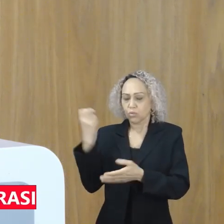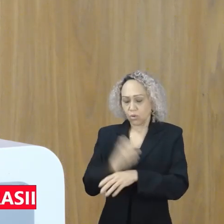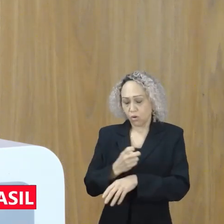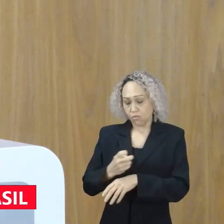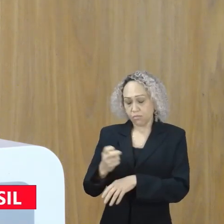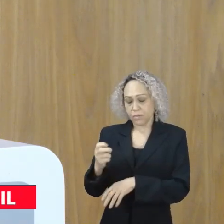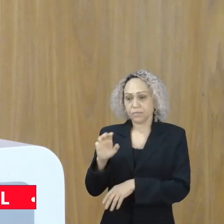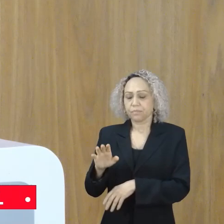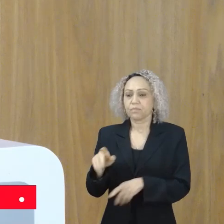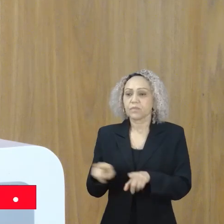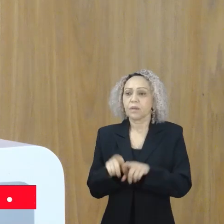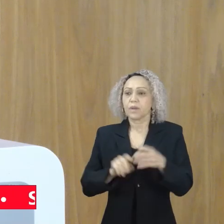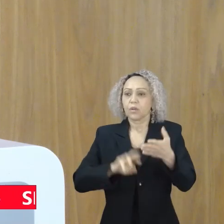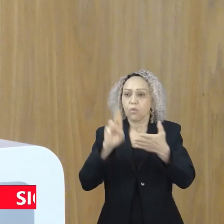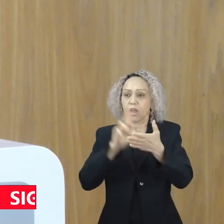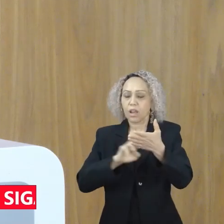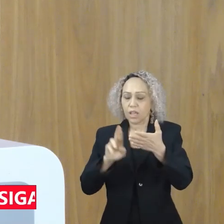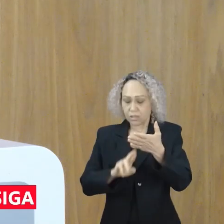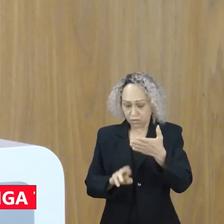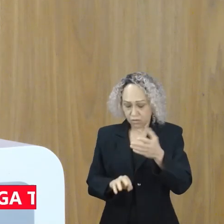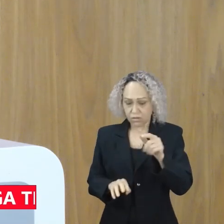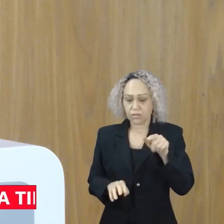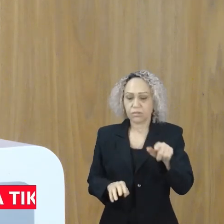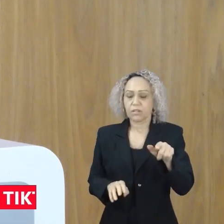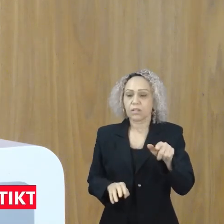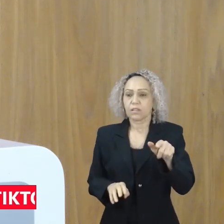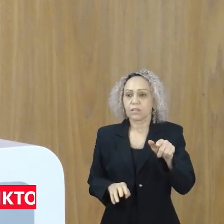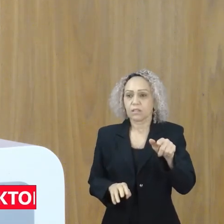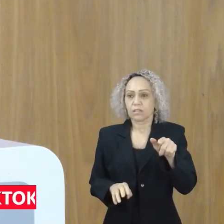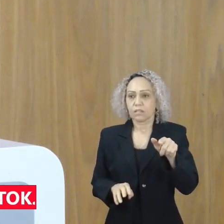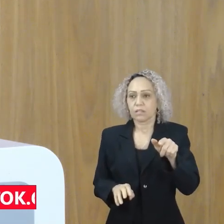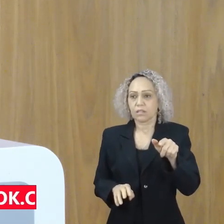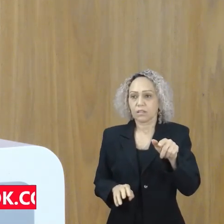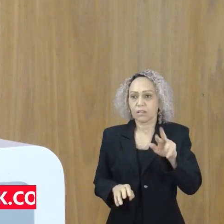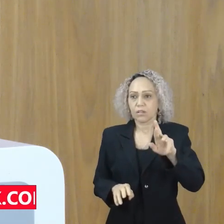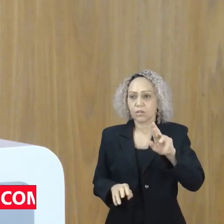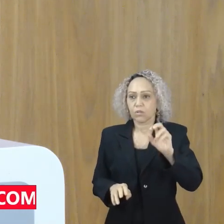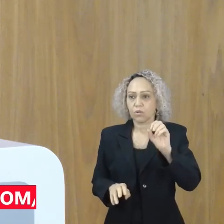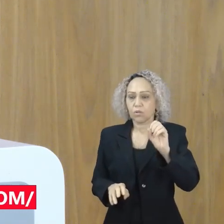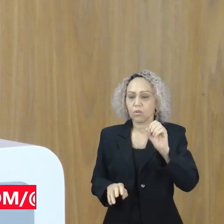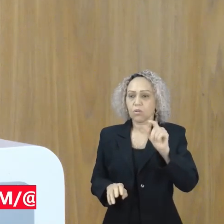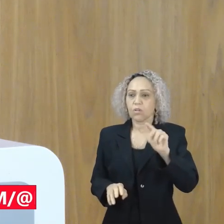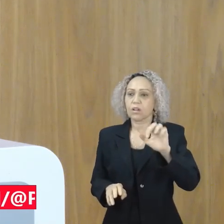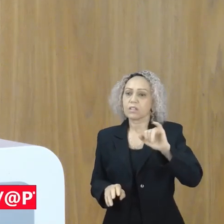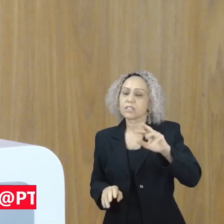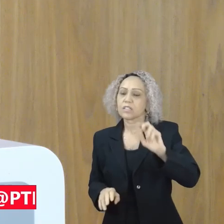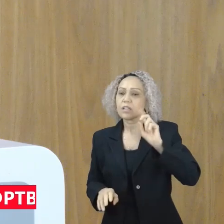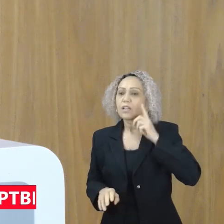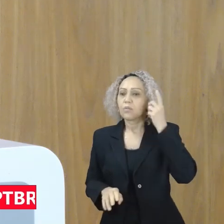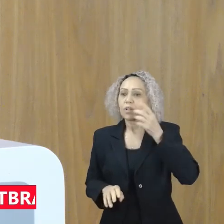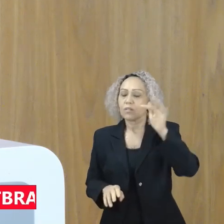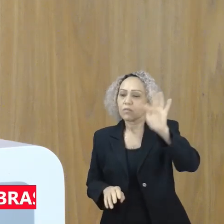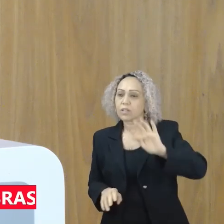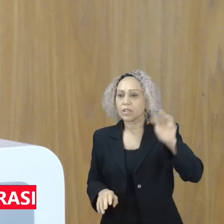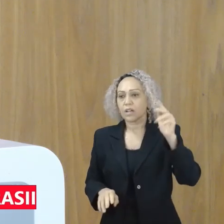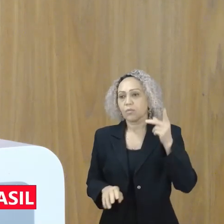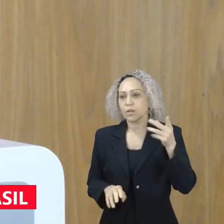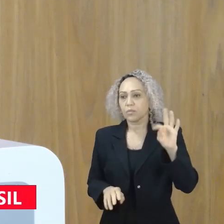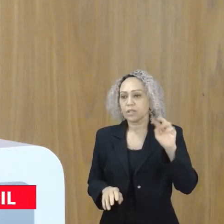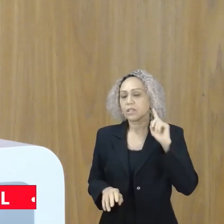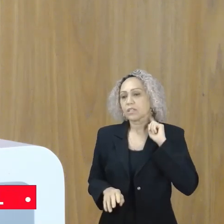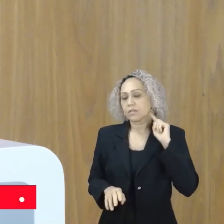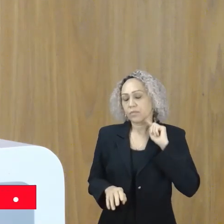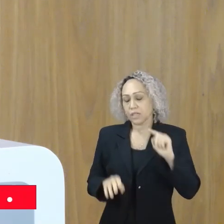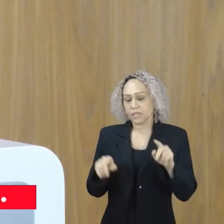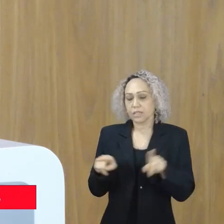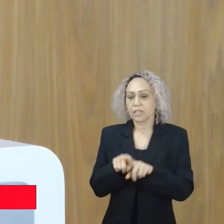final, tem a entrevista com o Rogério Correia, deputado federal pelo PT de Minas Gerais. E tem também a entrevista sobre